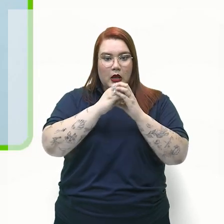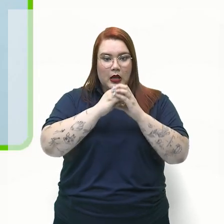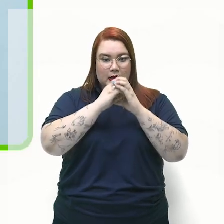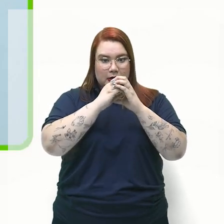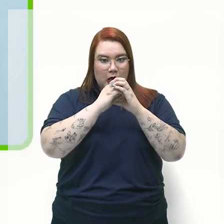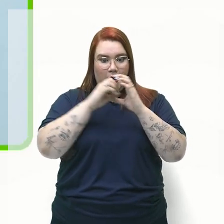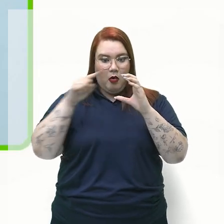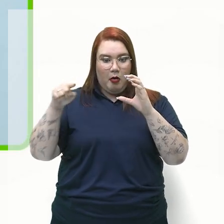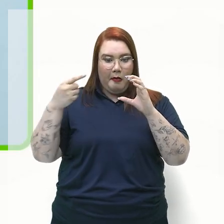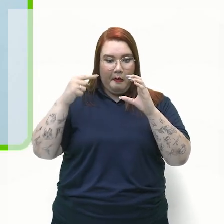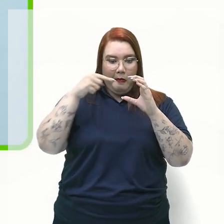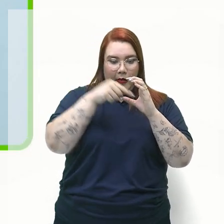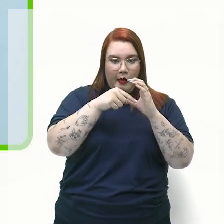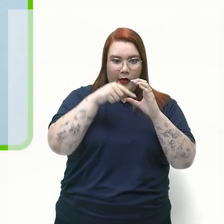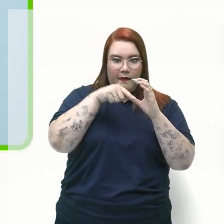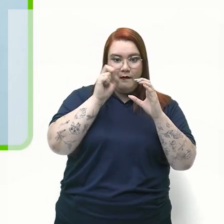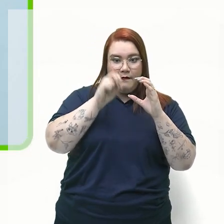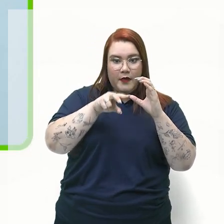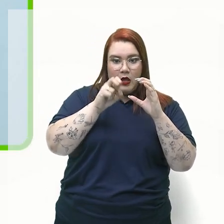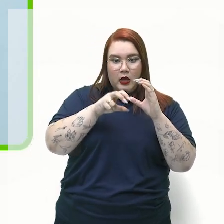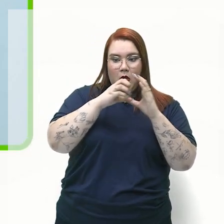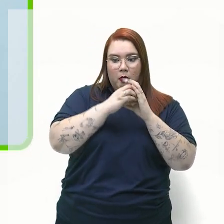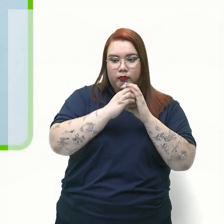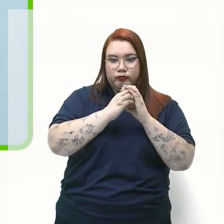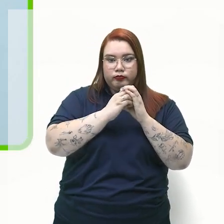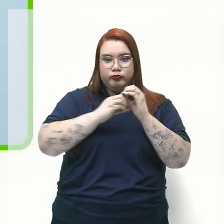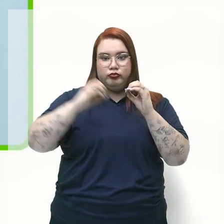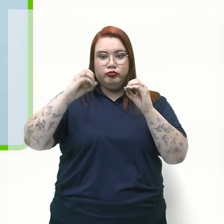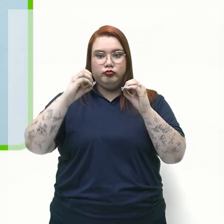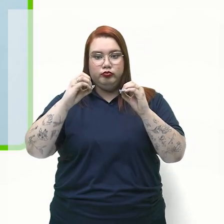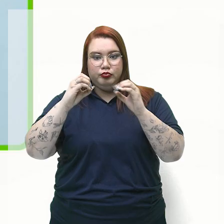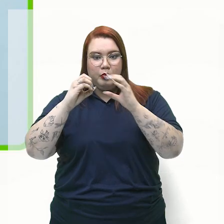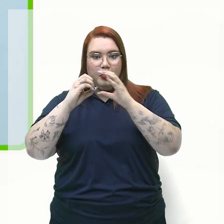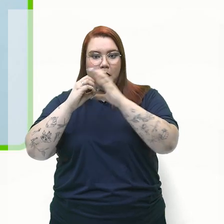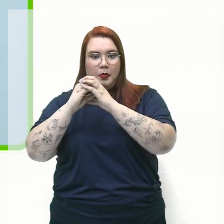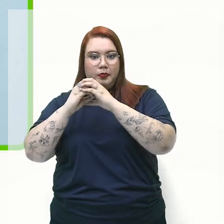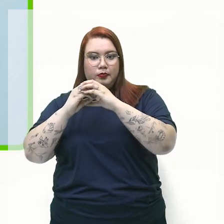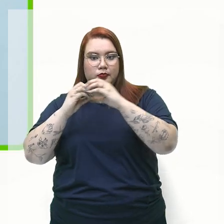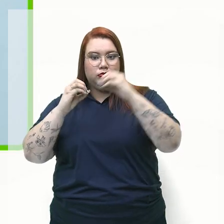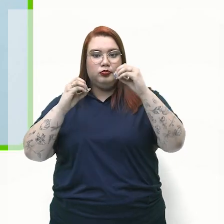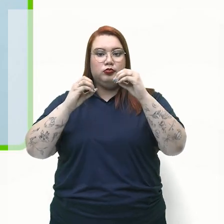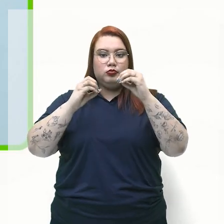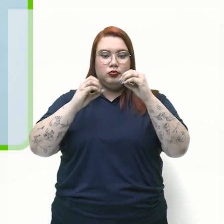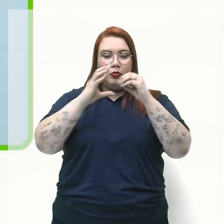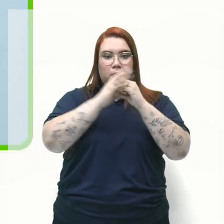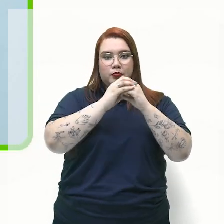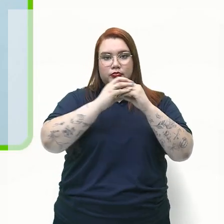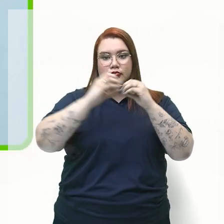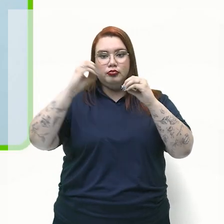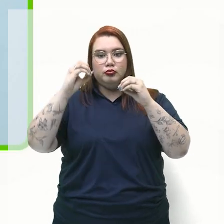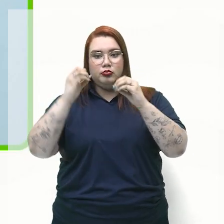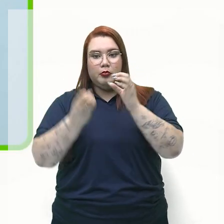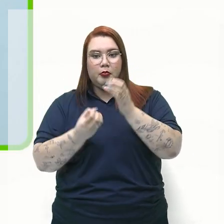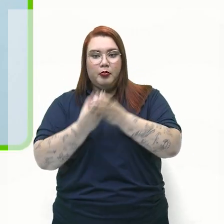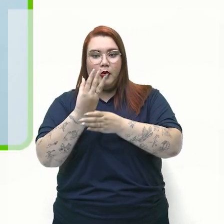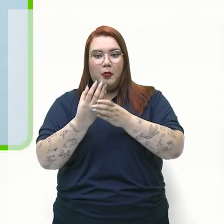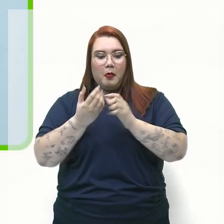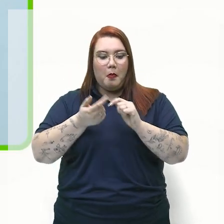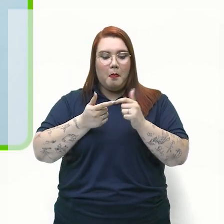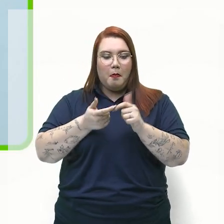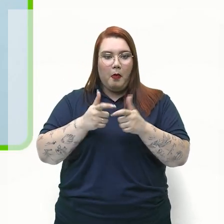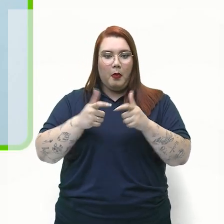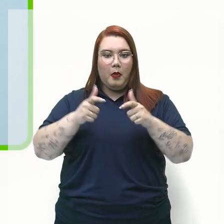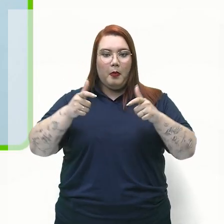começa a reproduzir o RNA que permitirá a fabricação de novos vírus, né? Então, essa célula ela